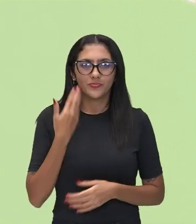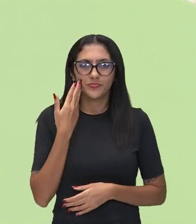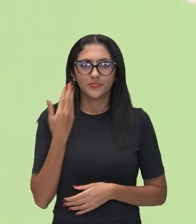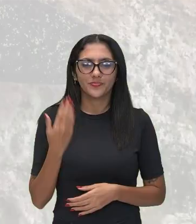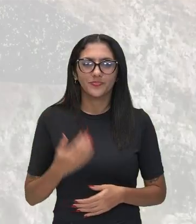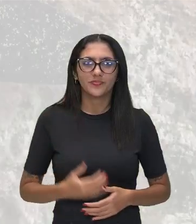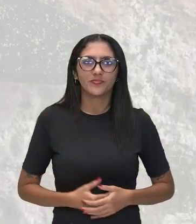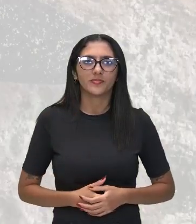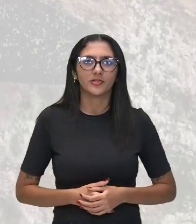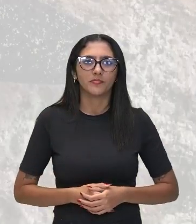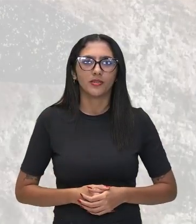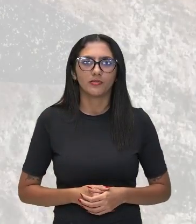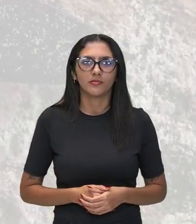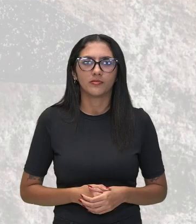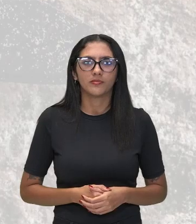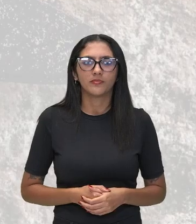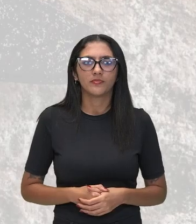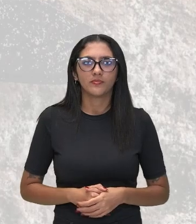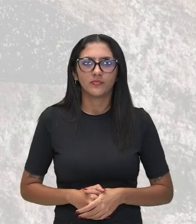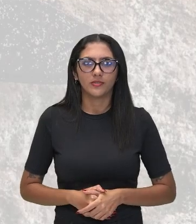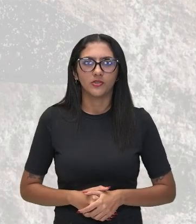aí.